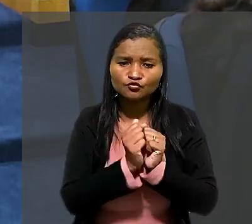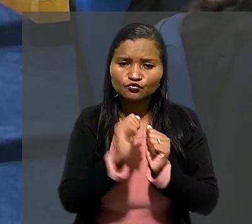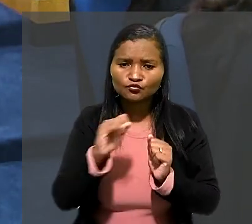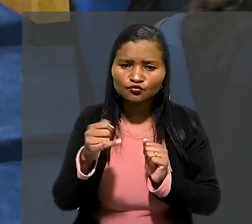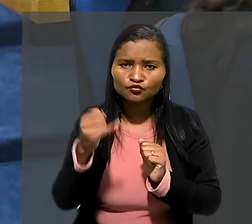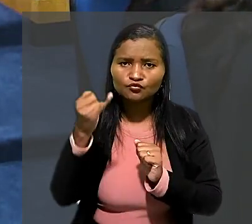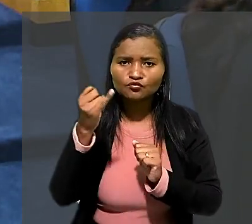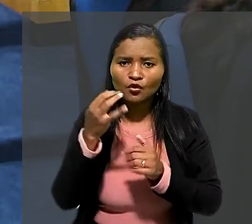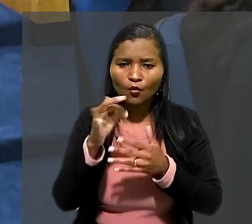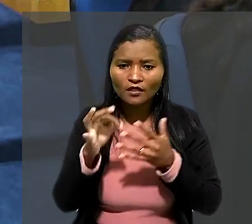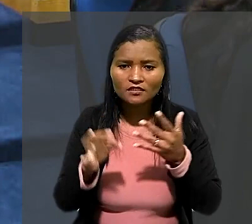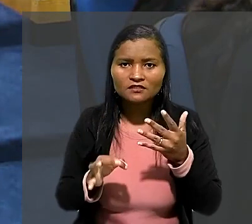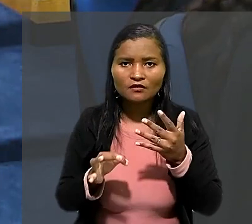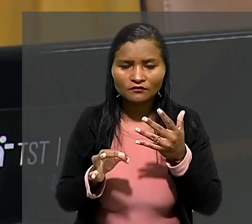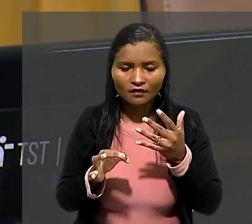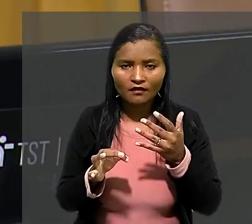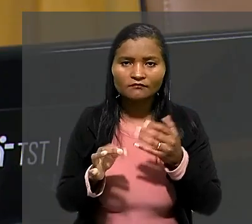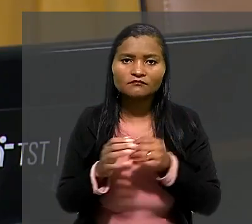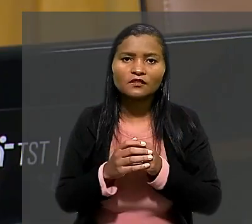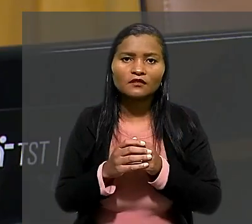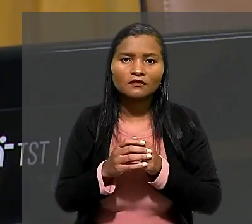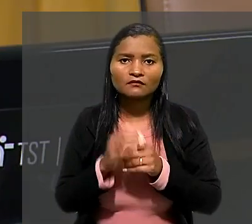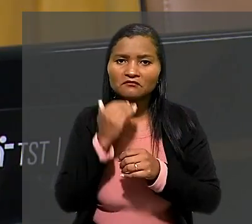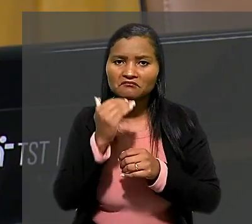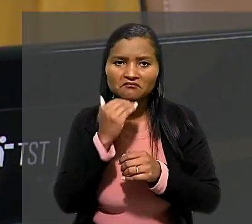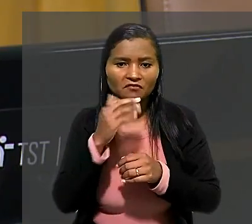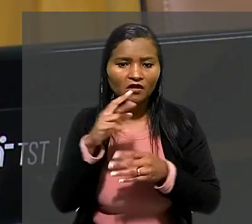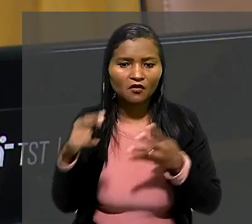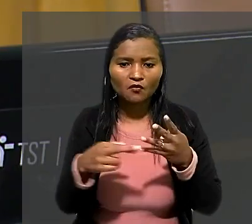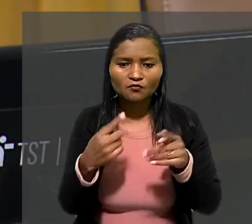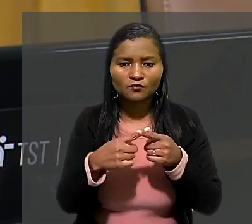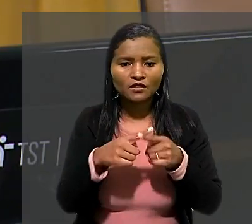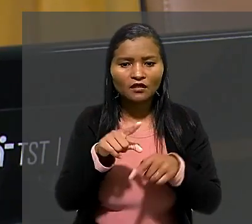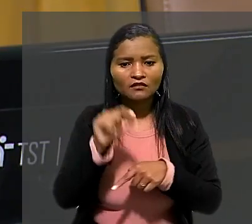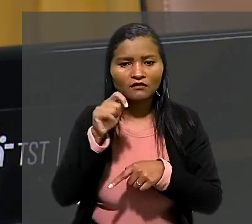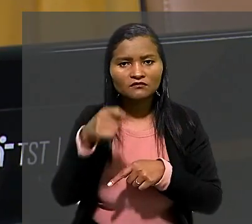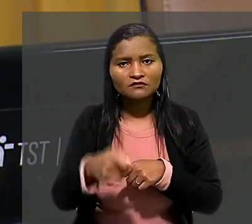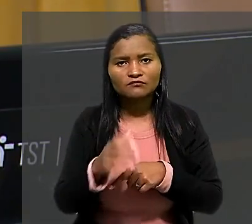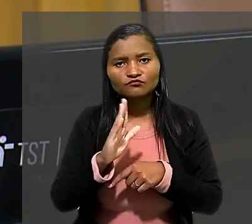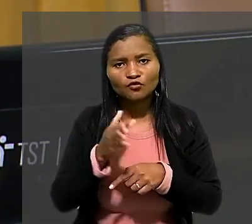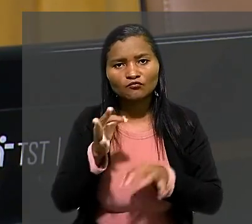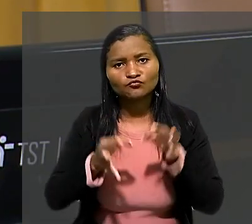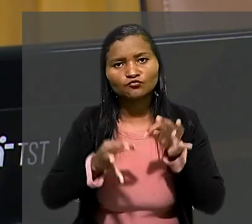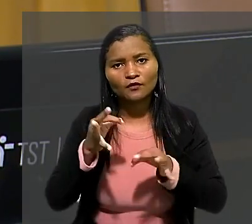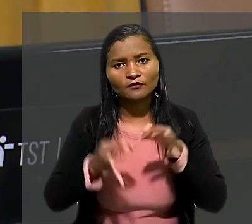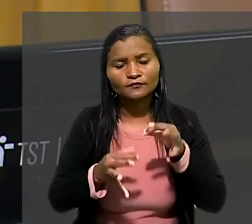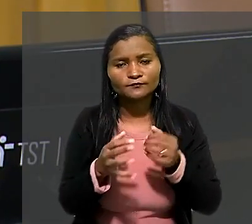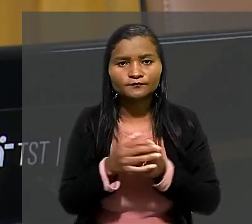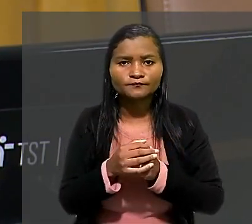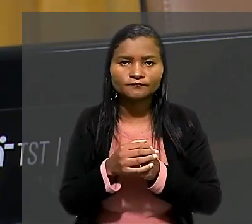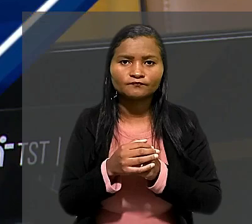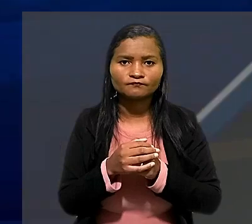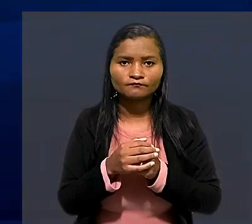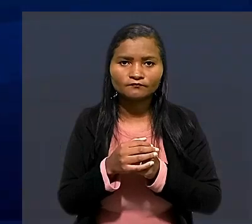com juros e correção monetária. Não cabe mais recurso, pois a decisão já transitou em julgado.